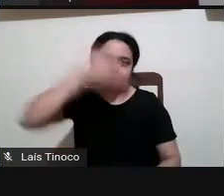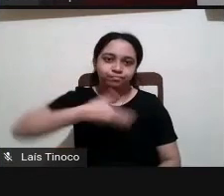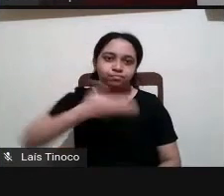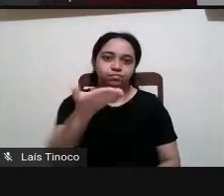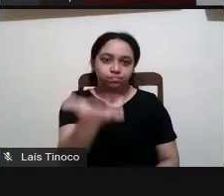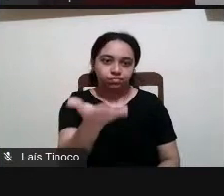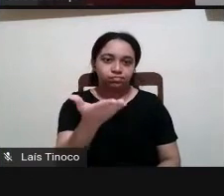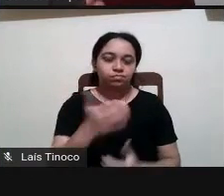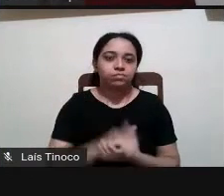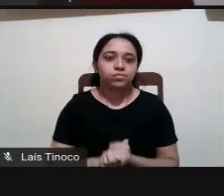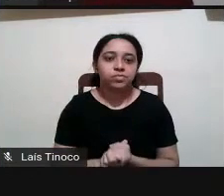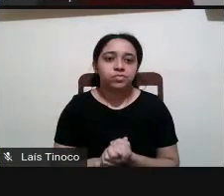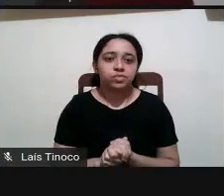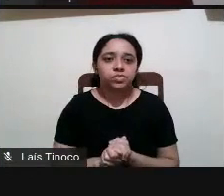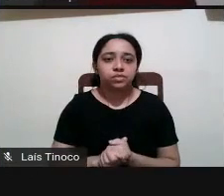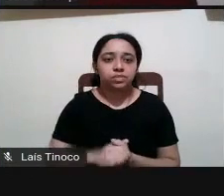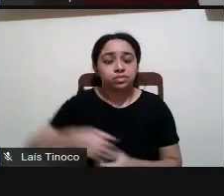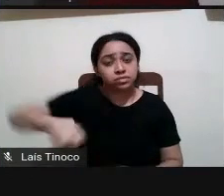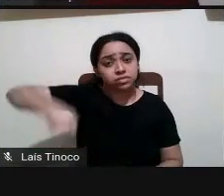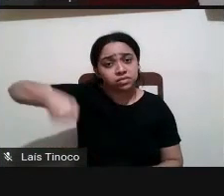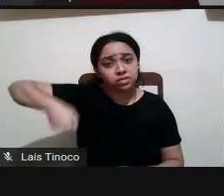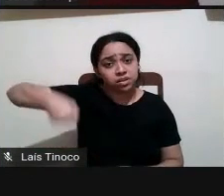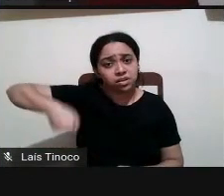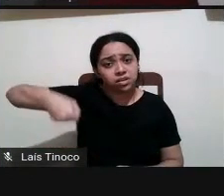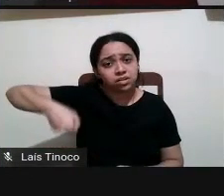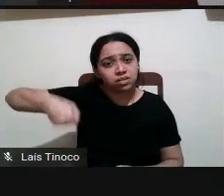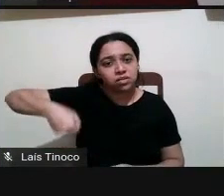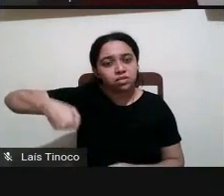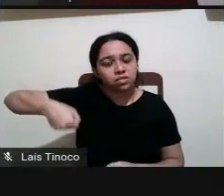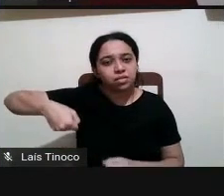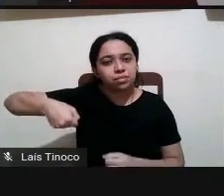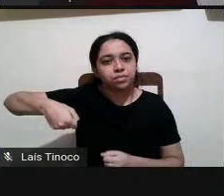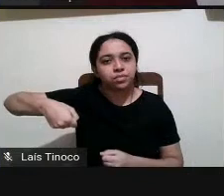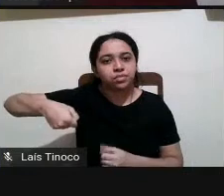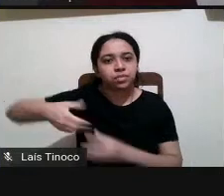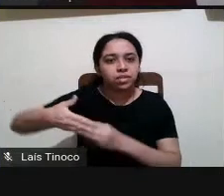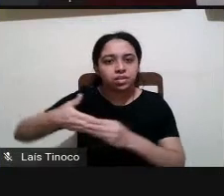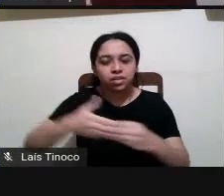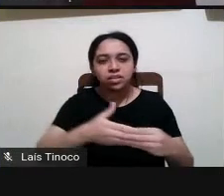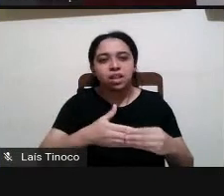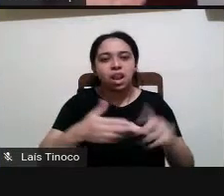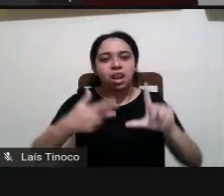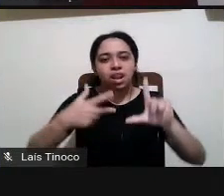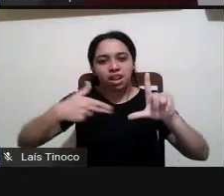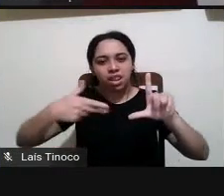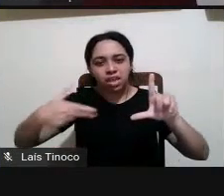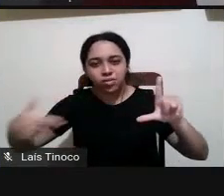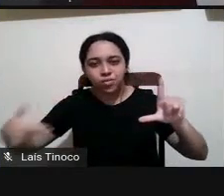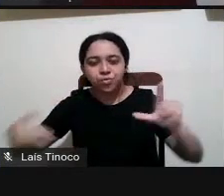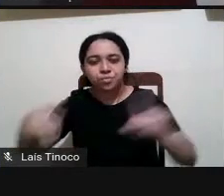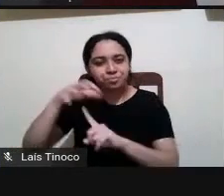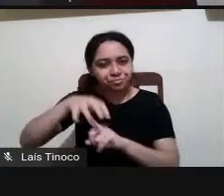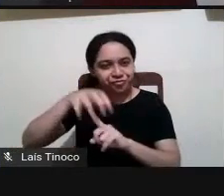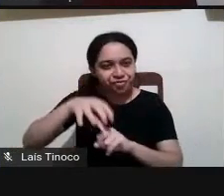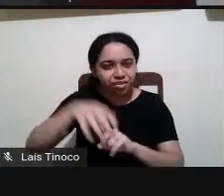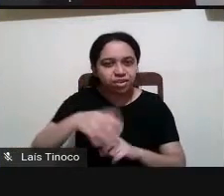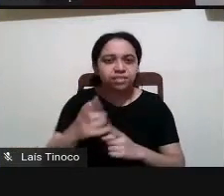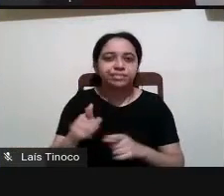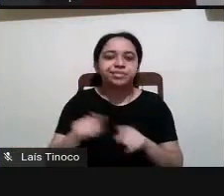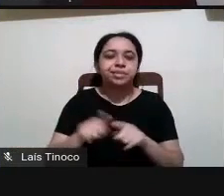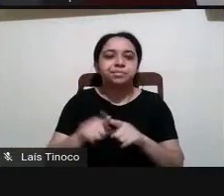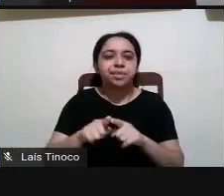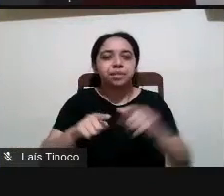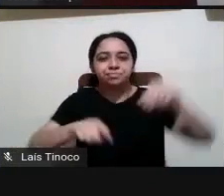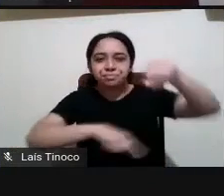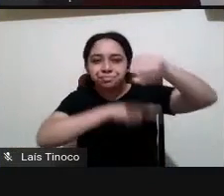aquelas sacolas para transporte de legumes de feira. Aqui nós vemos os pneus, né,